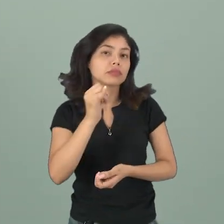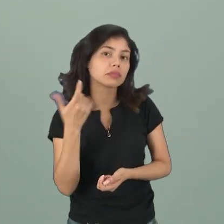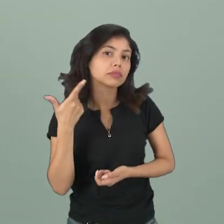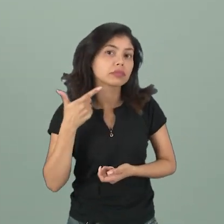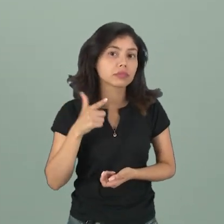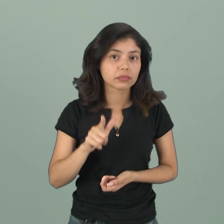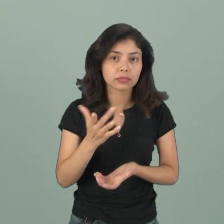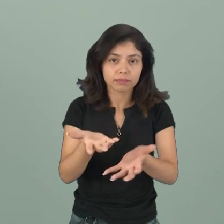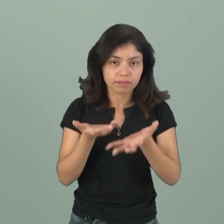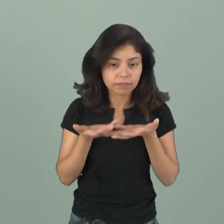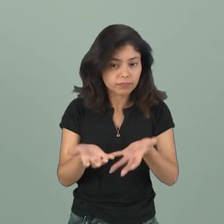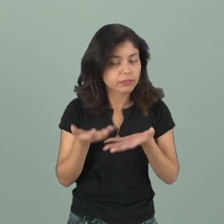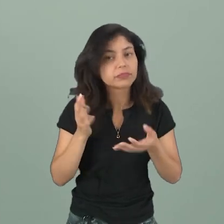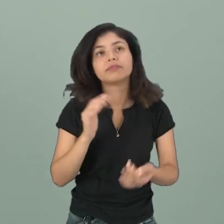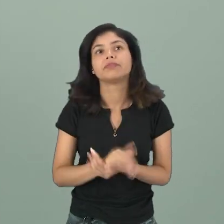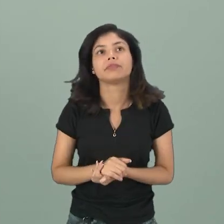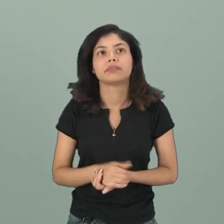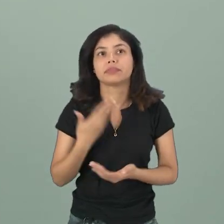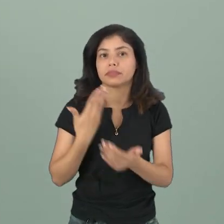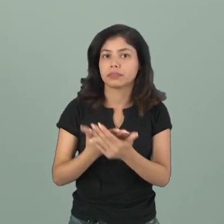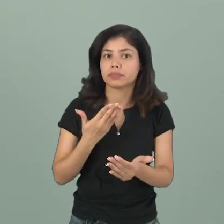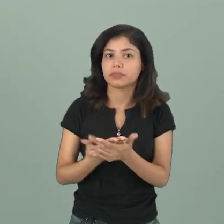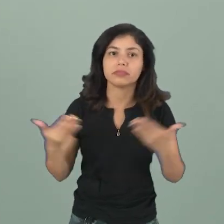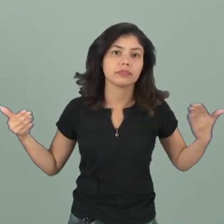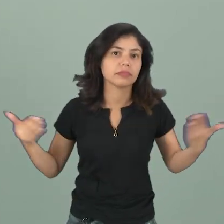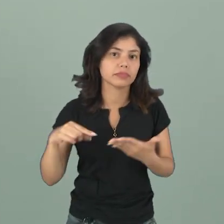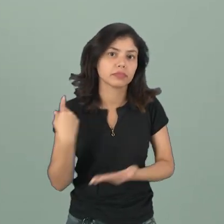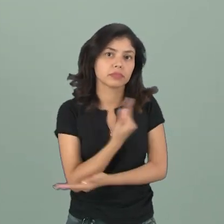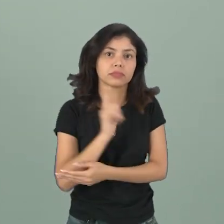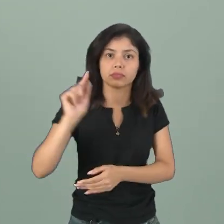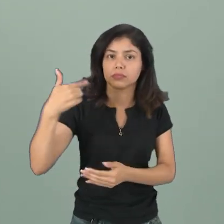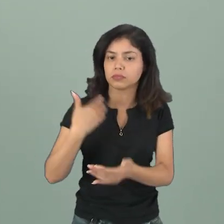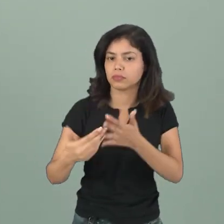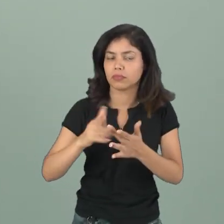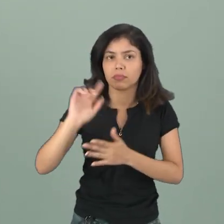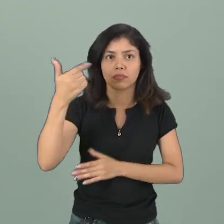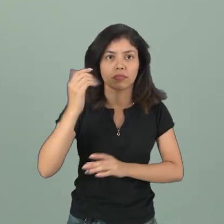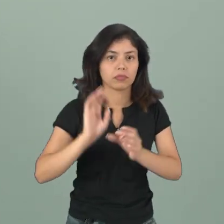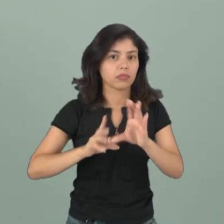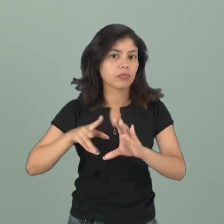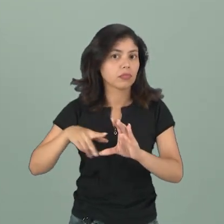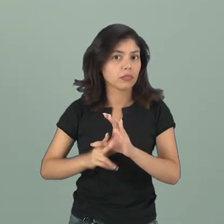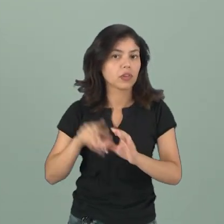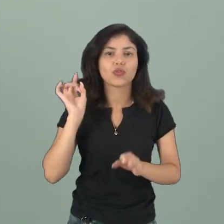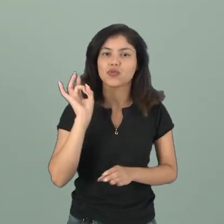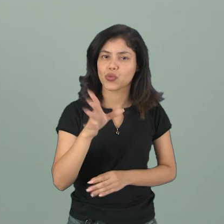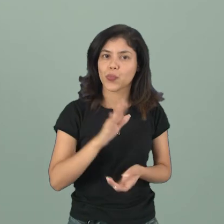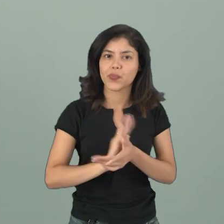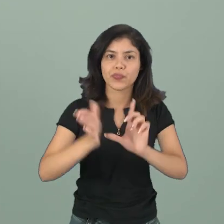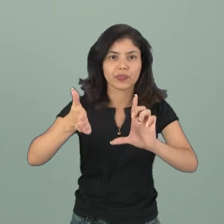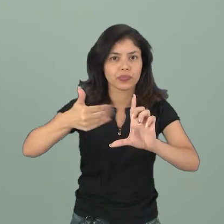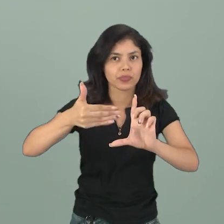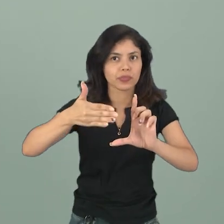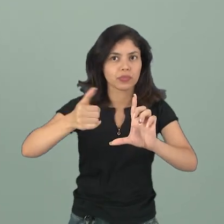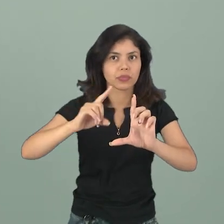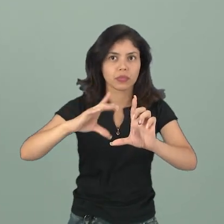quiser acessar a nossa aula de hoje ou qualquer outro componente curricular, basta acessar a